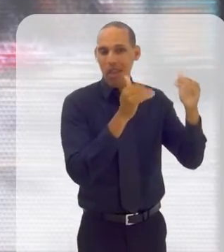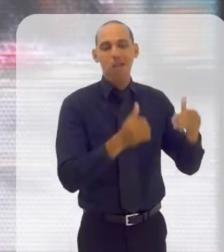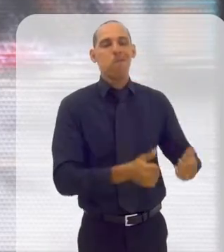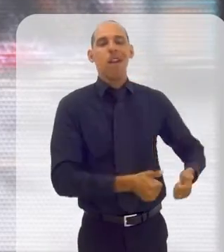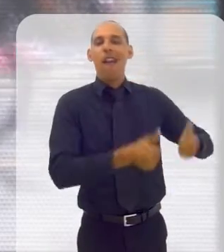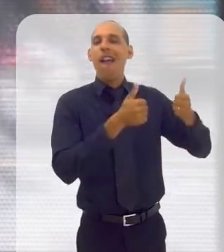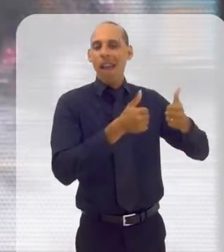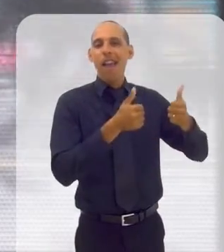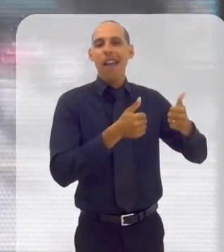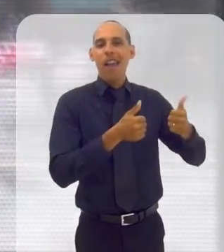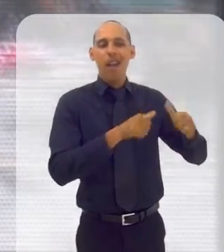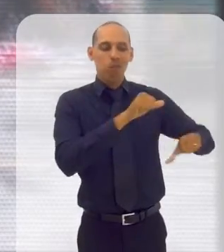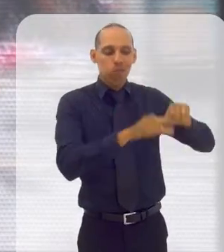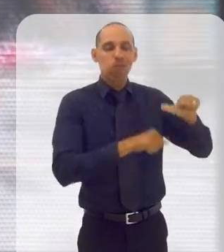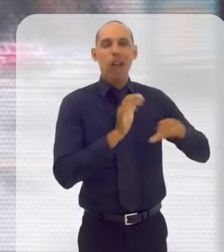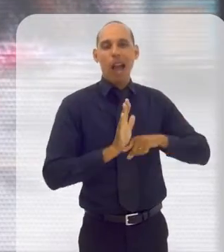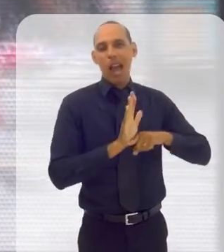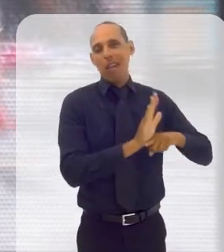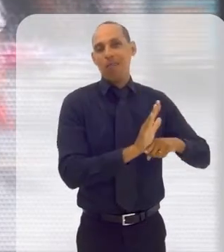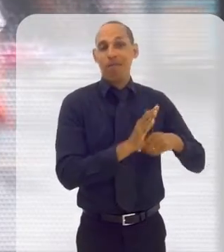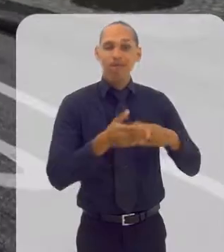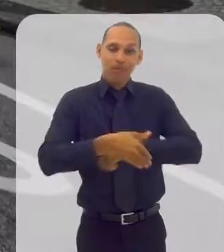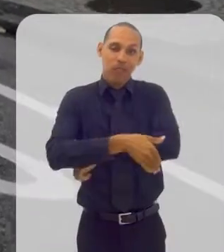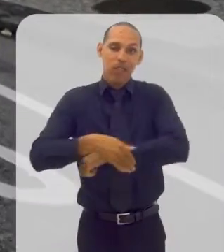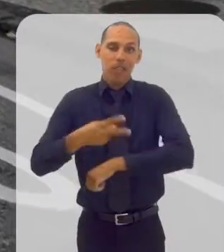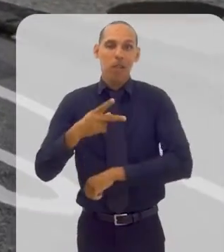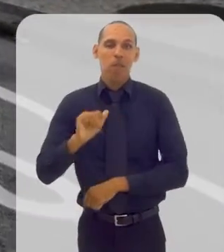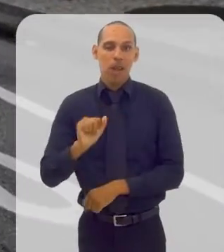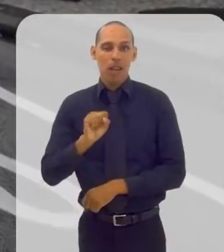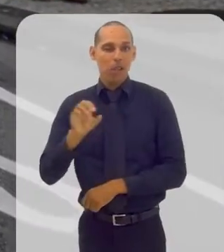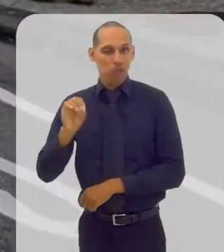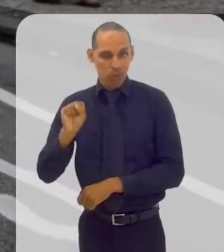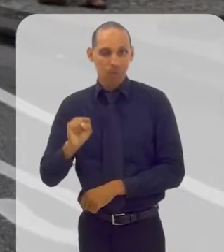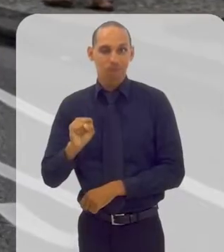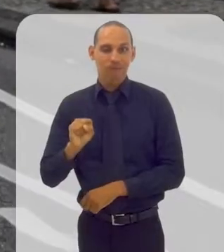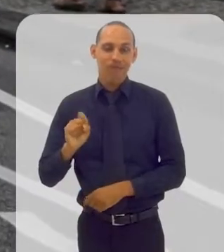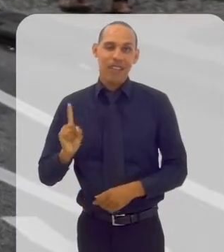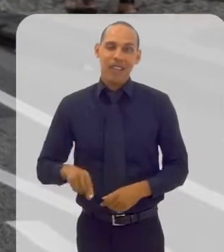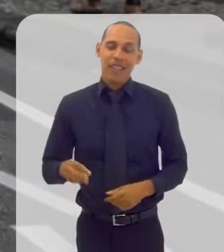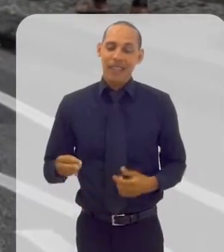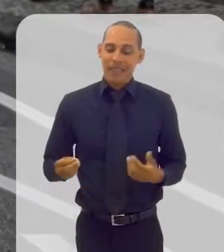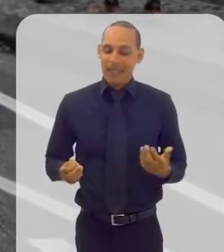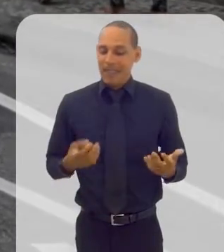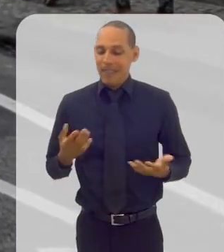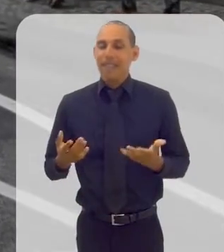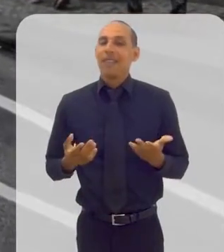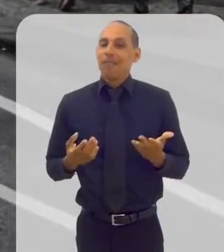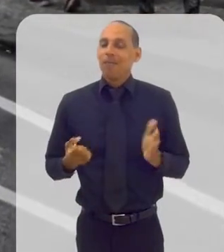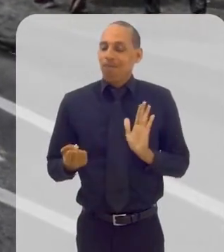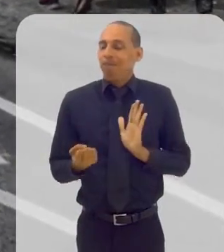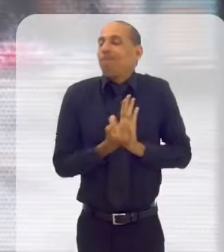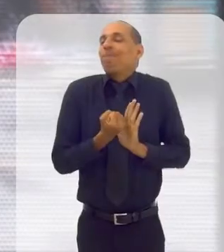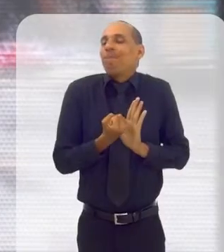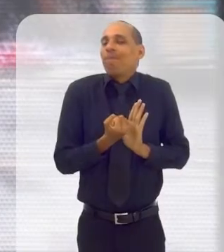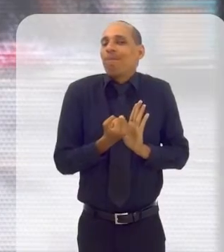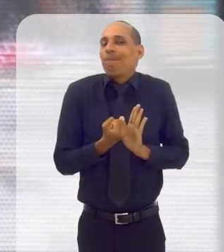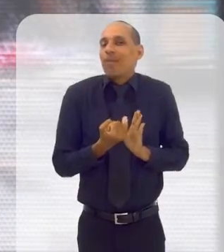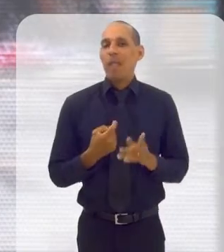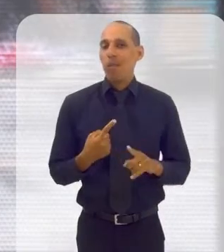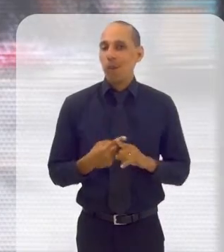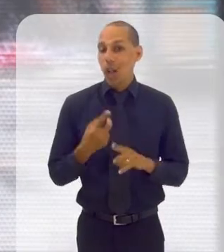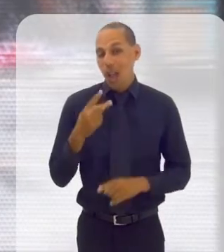beneficiaram posteriormente dessas reformas. Então, ela ter o nome de Avenida Passos é muito